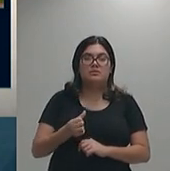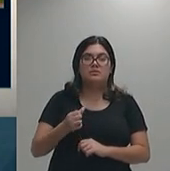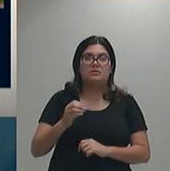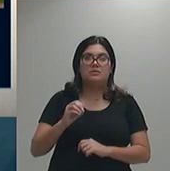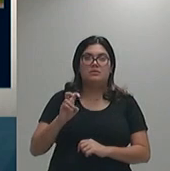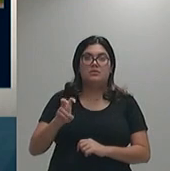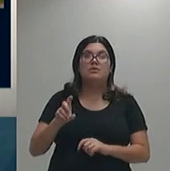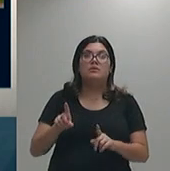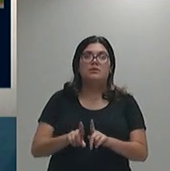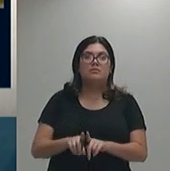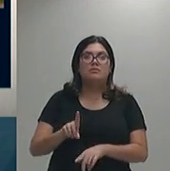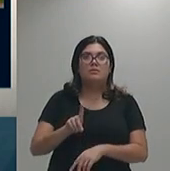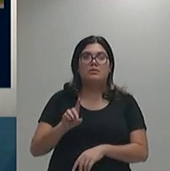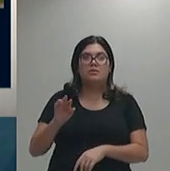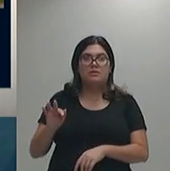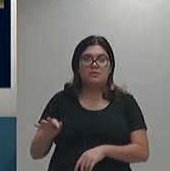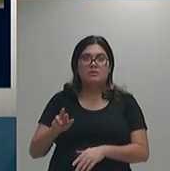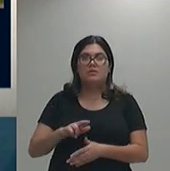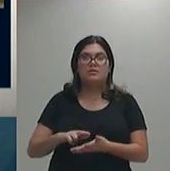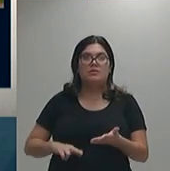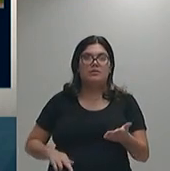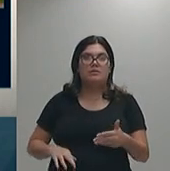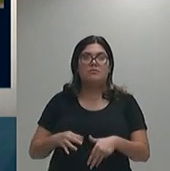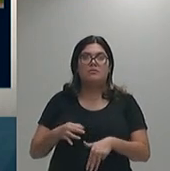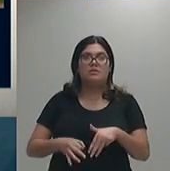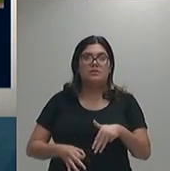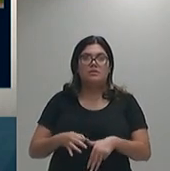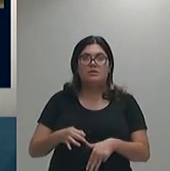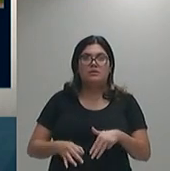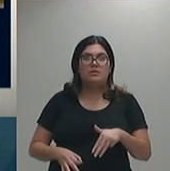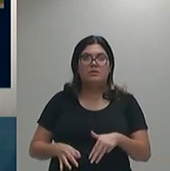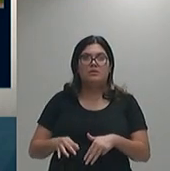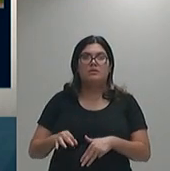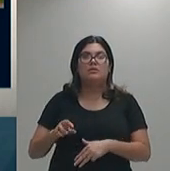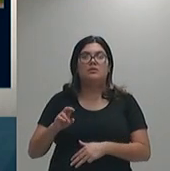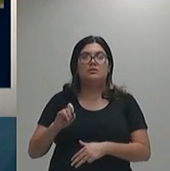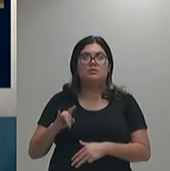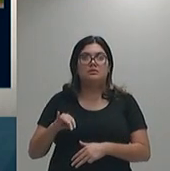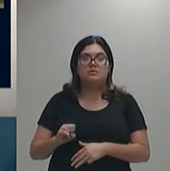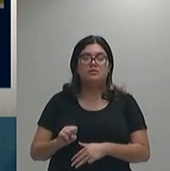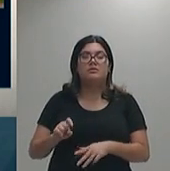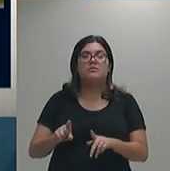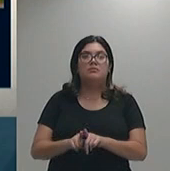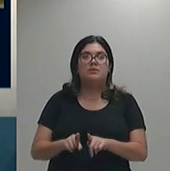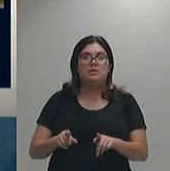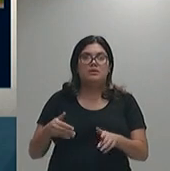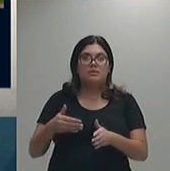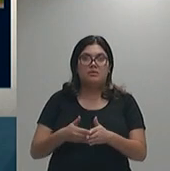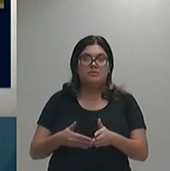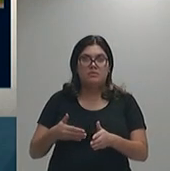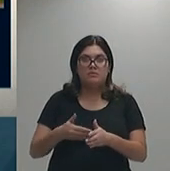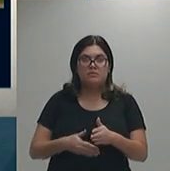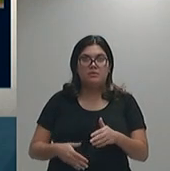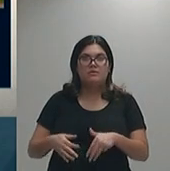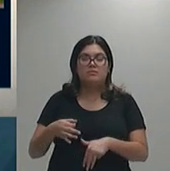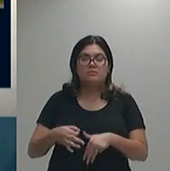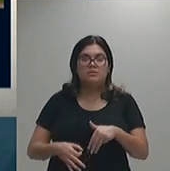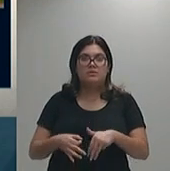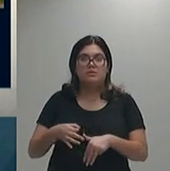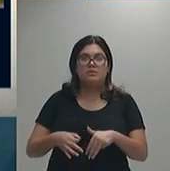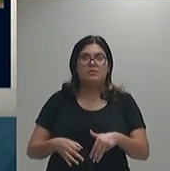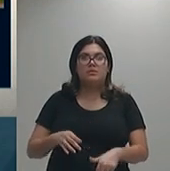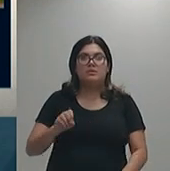Distrito Federal de relatoria do ministro bellizze registro essa que o entendimento do ministro sanseverino